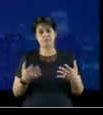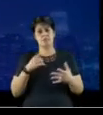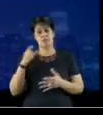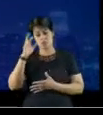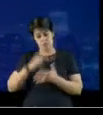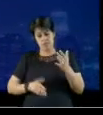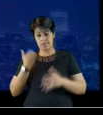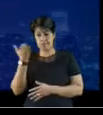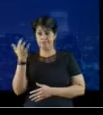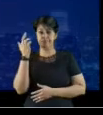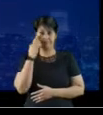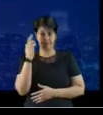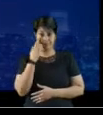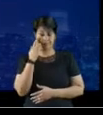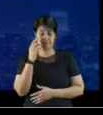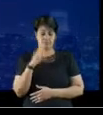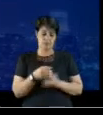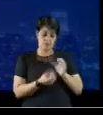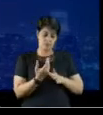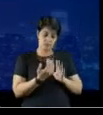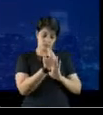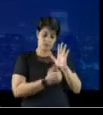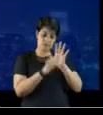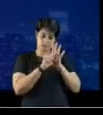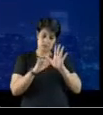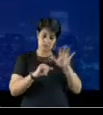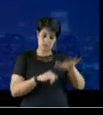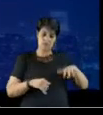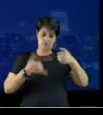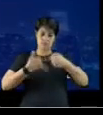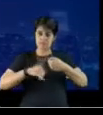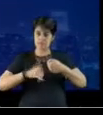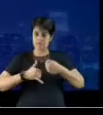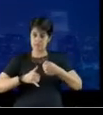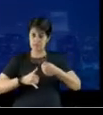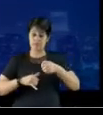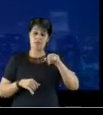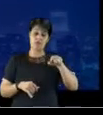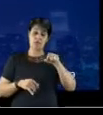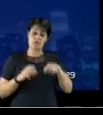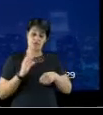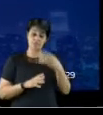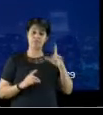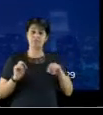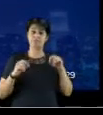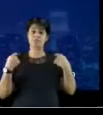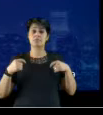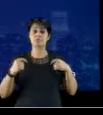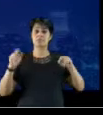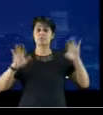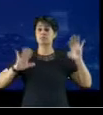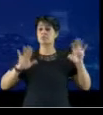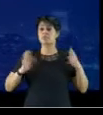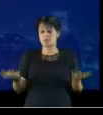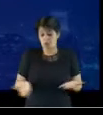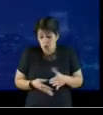do processo de elaboração do edital no âmbito da Anatel sugeriu que fosse licitada, nesse